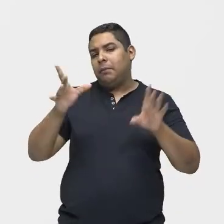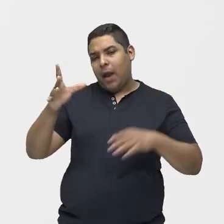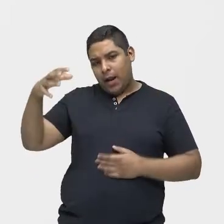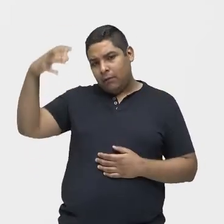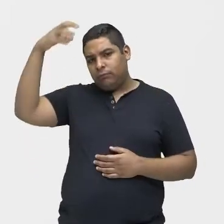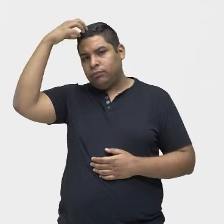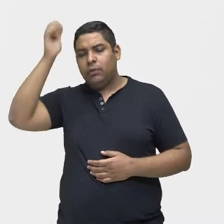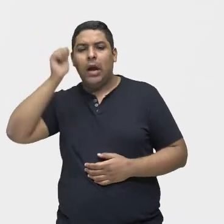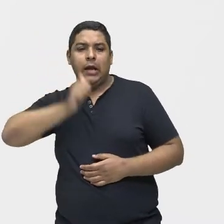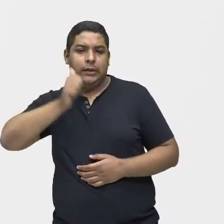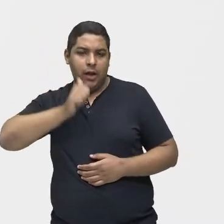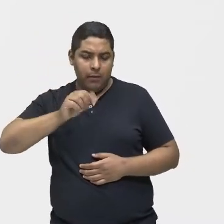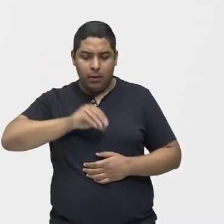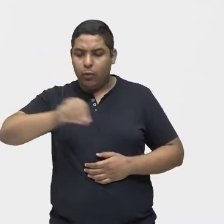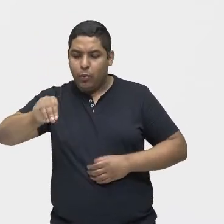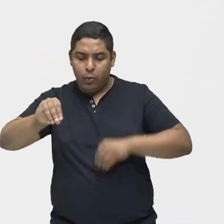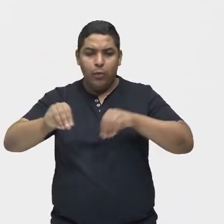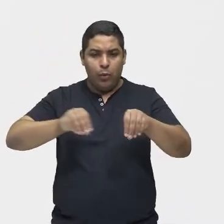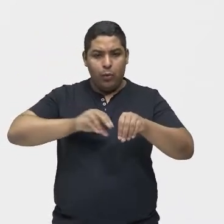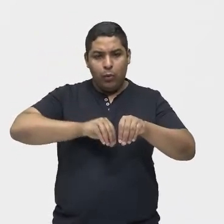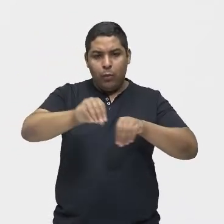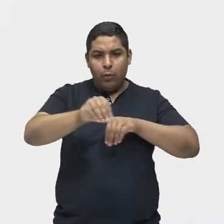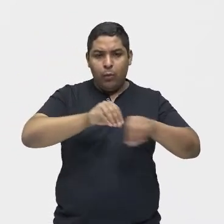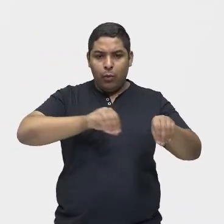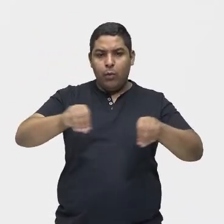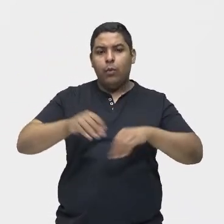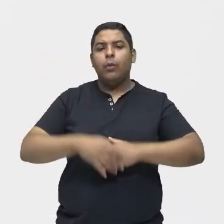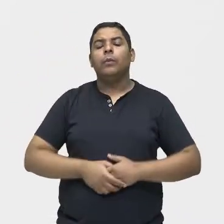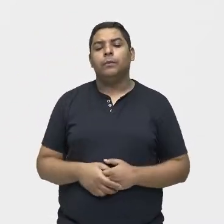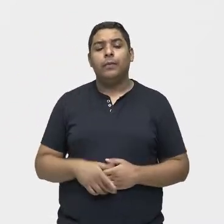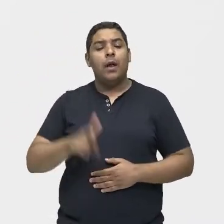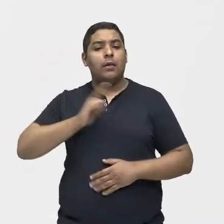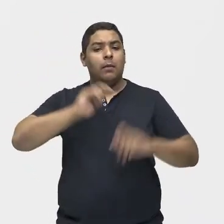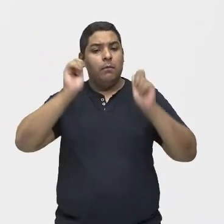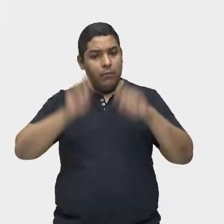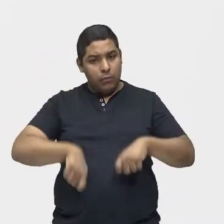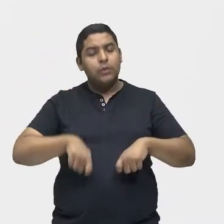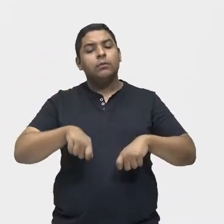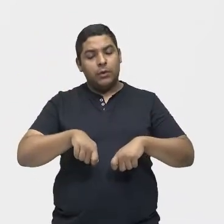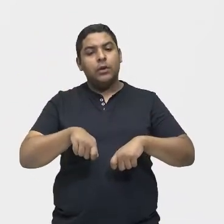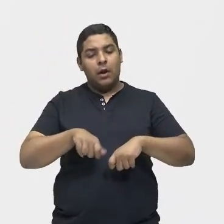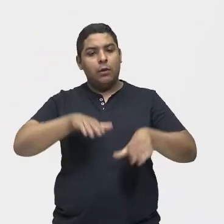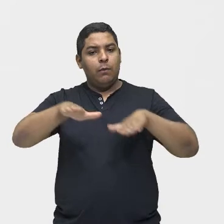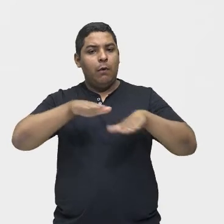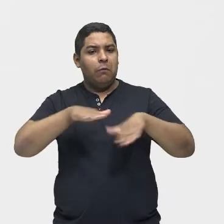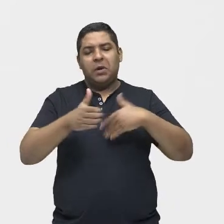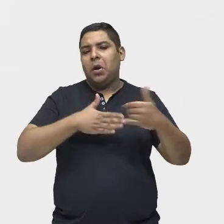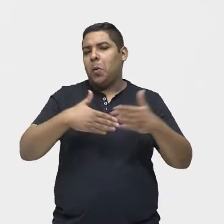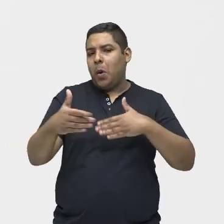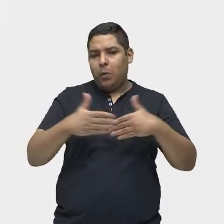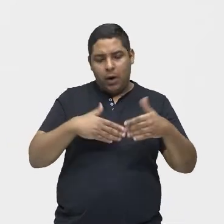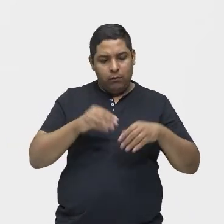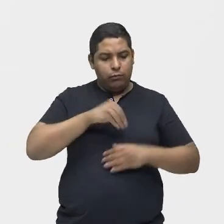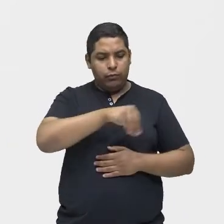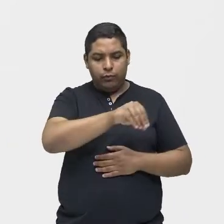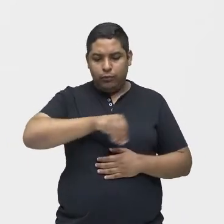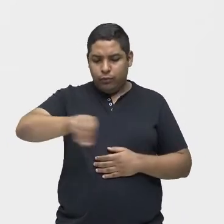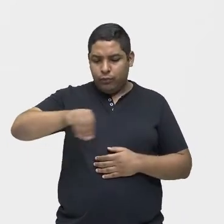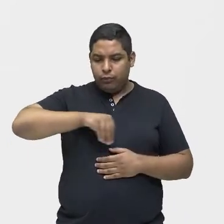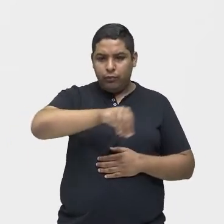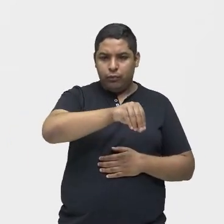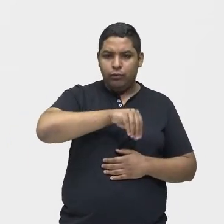quiser, né? Então, quando o caminho do bispo está ali liberado, e ele consegue, então, finalmente ter acesso para